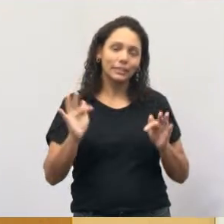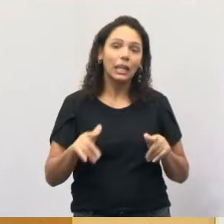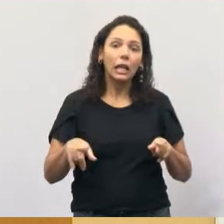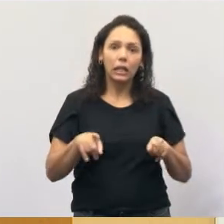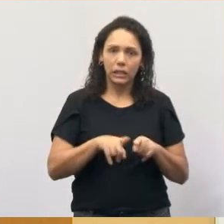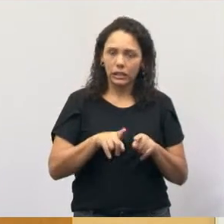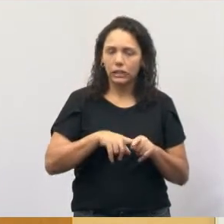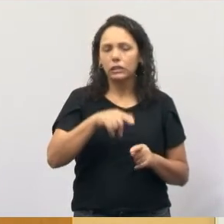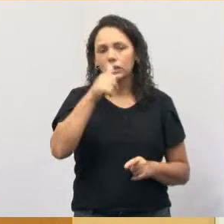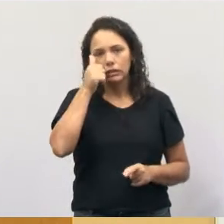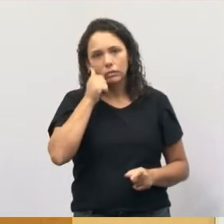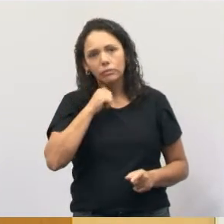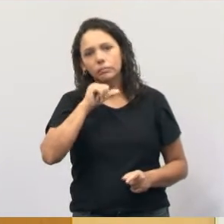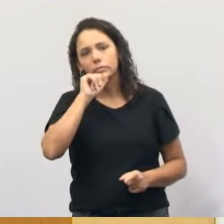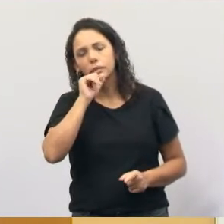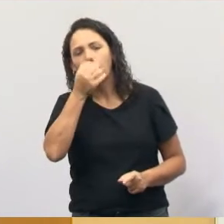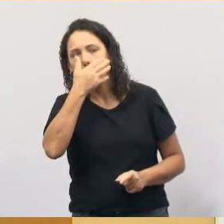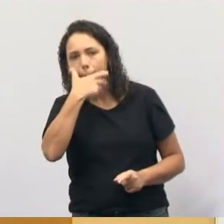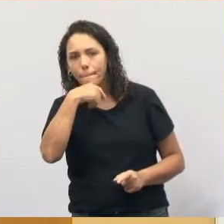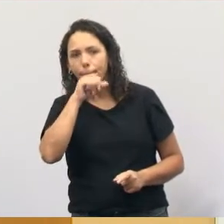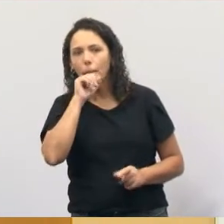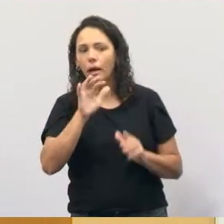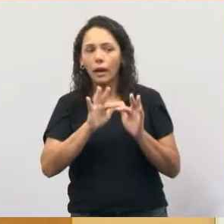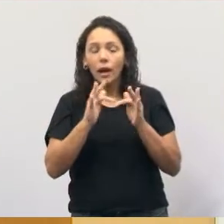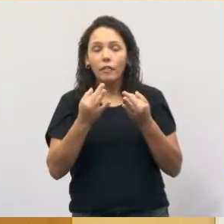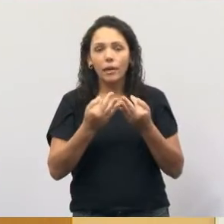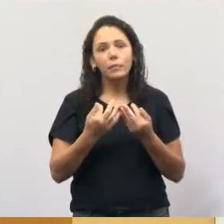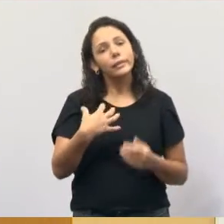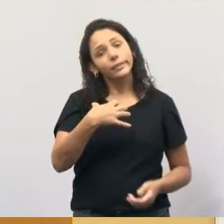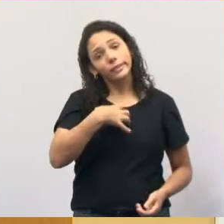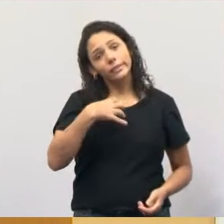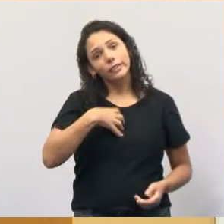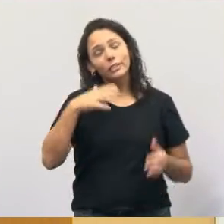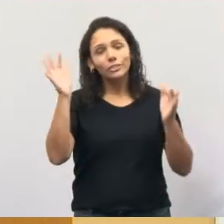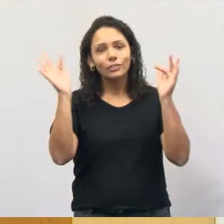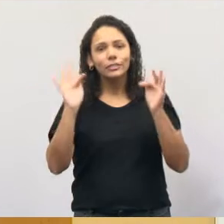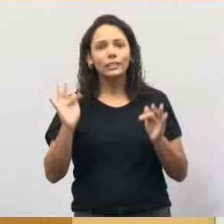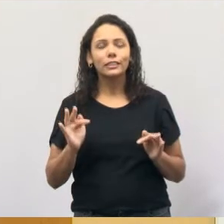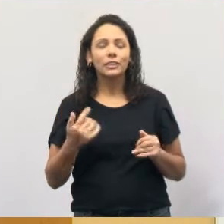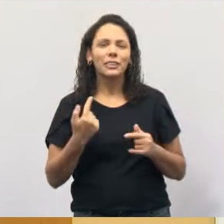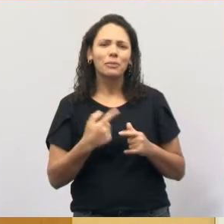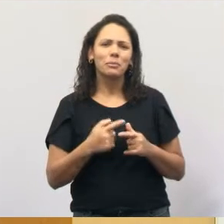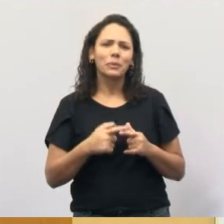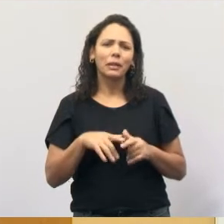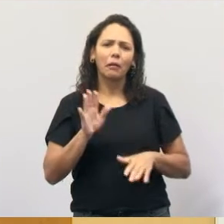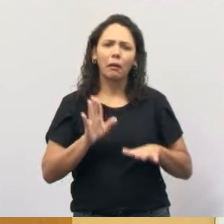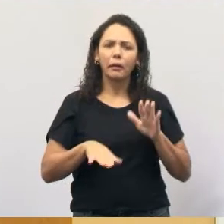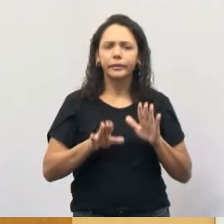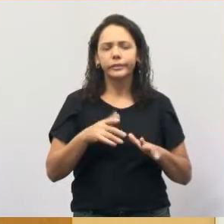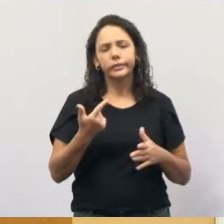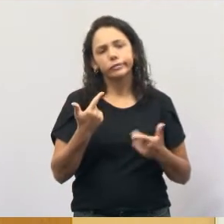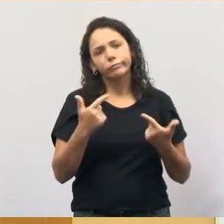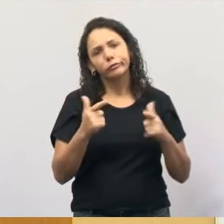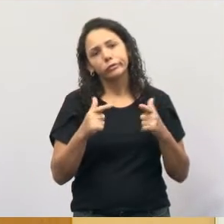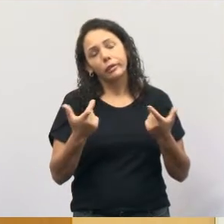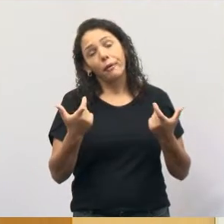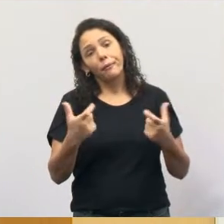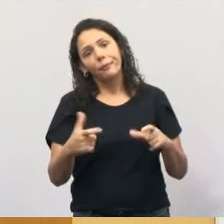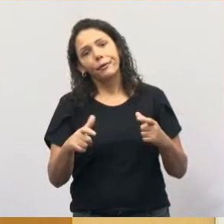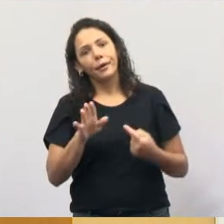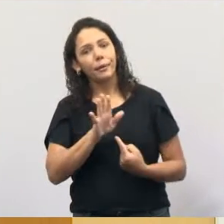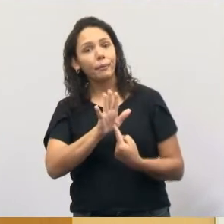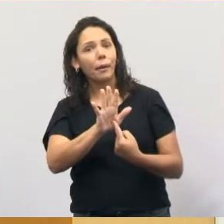de muitas famílias que sofrem, né, por não ter um espaço digno para expor a sua